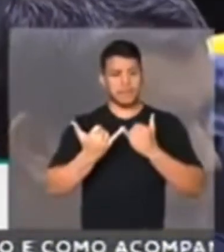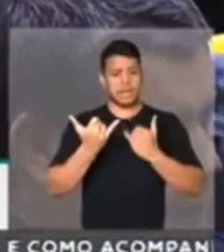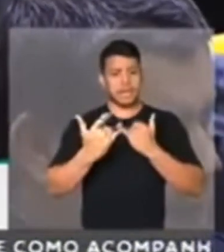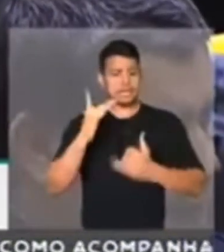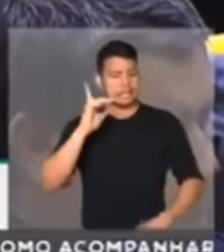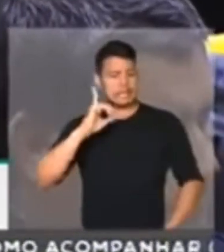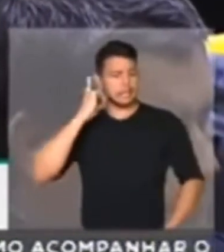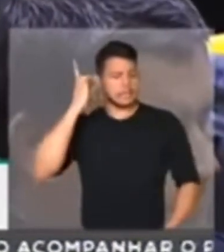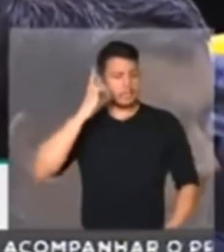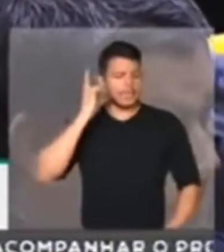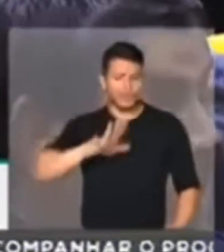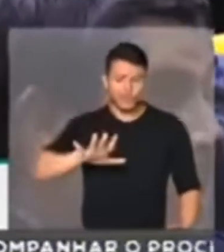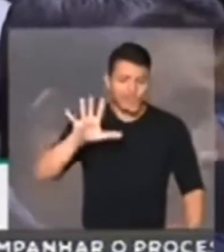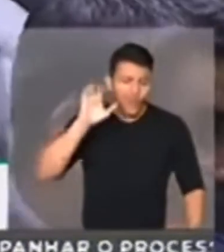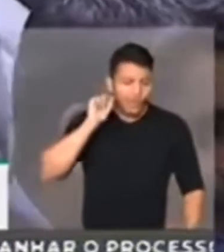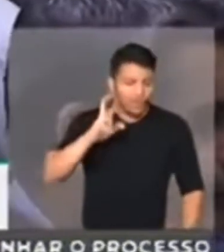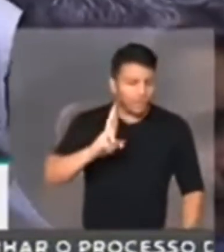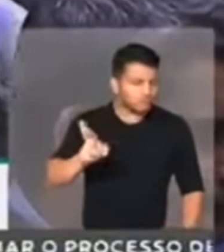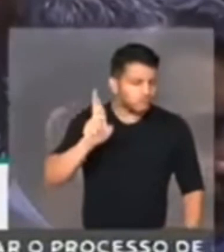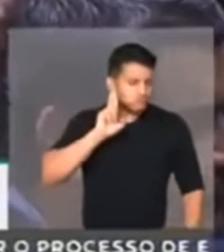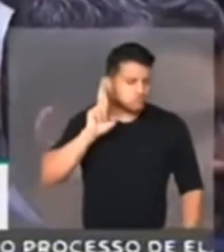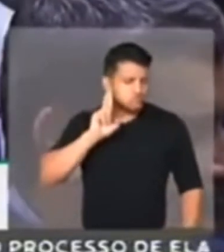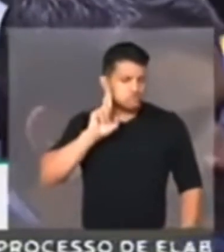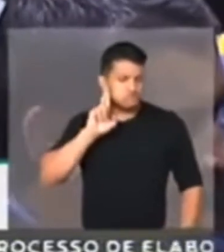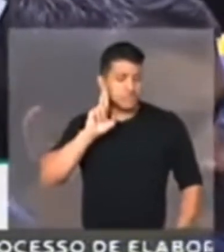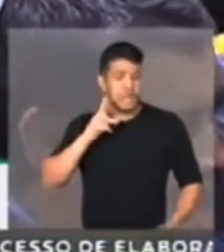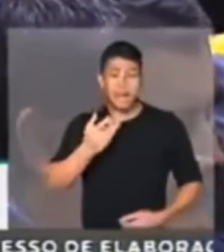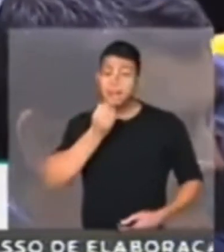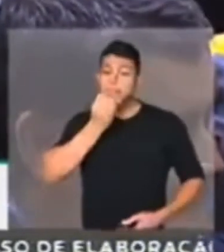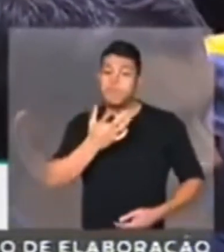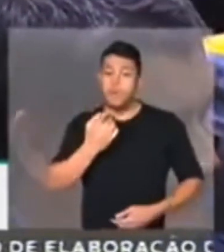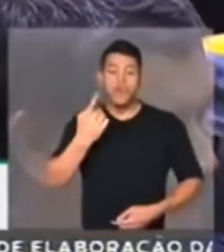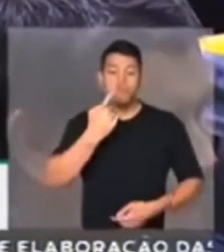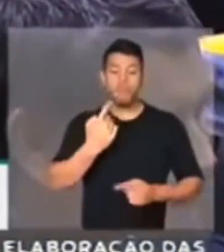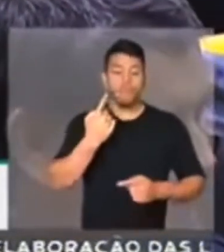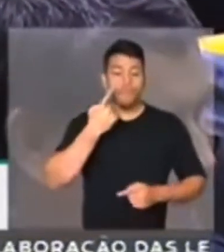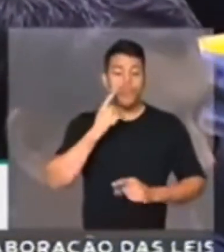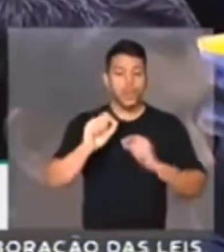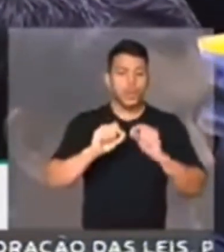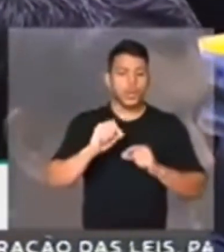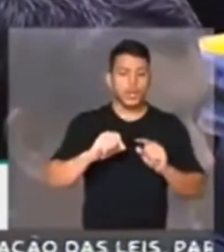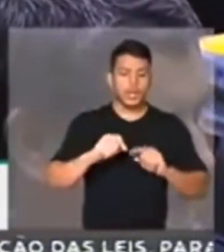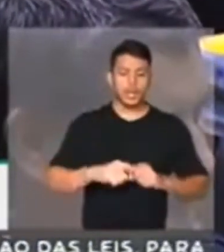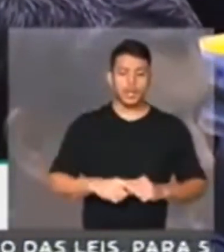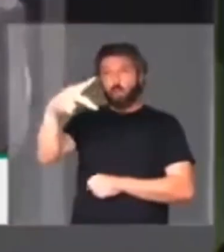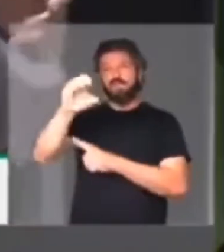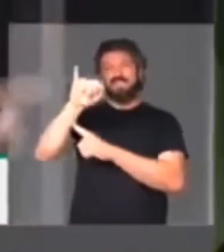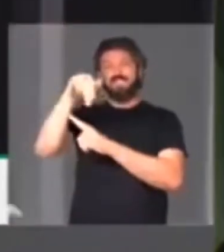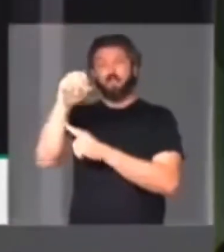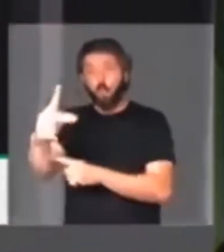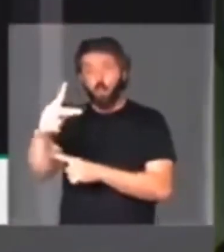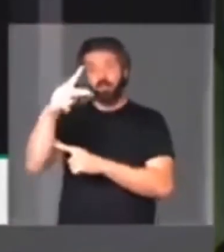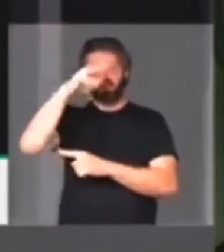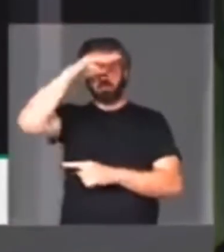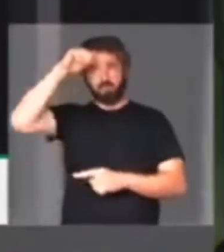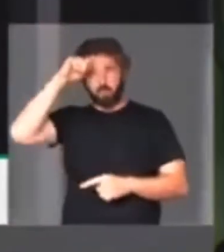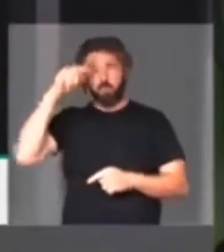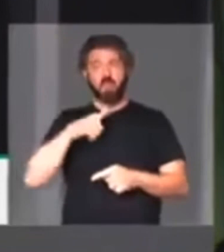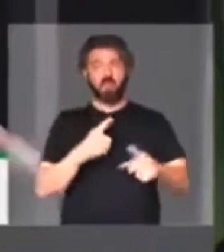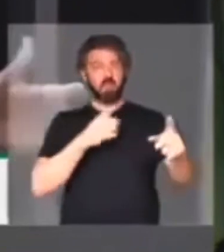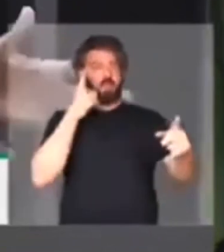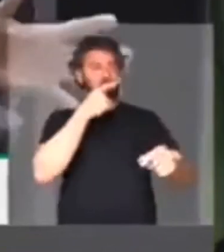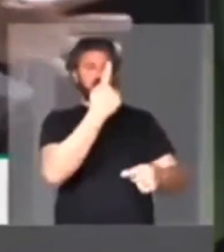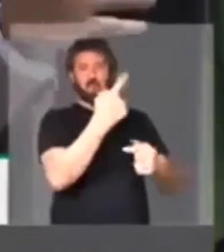de audição, sugiro a ela fazer um exame no ouvido para dar uma limpada, para escutar bem o que eu estou falando. Mato Grosso, e teve